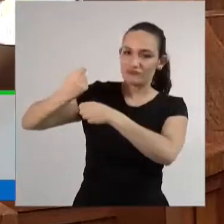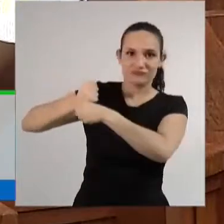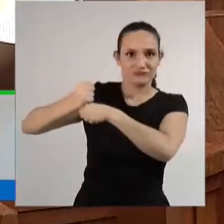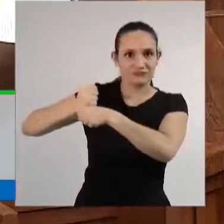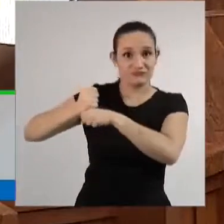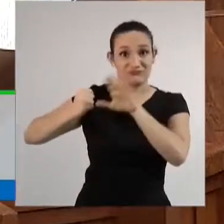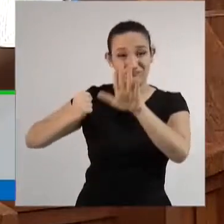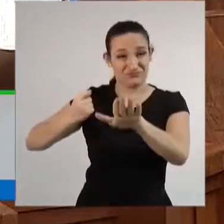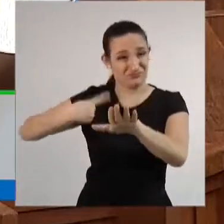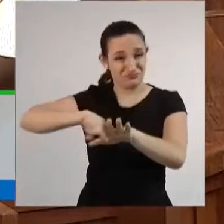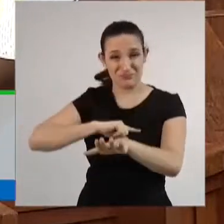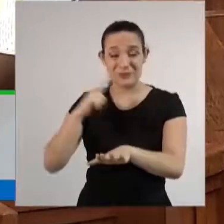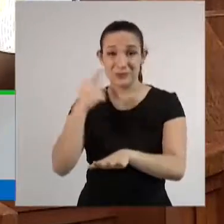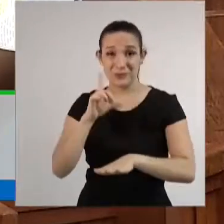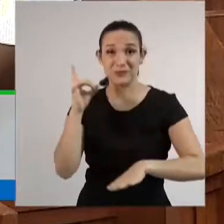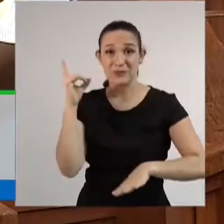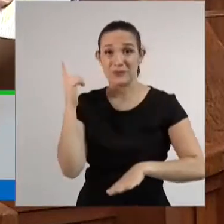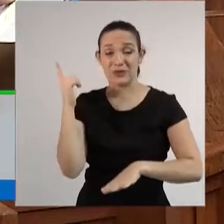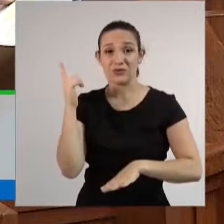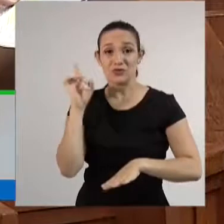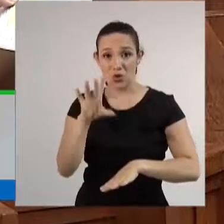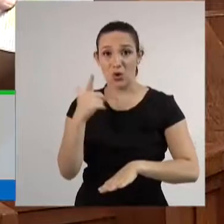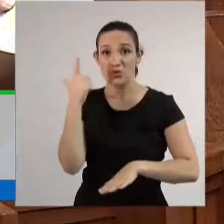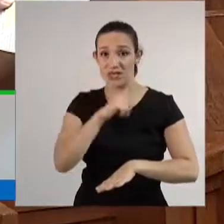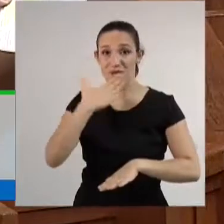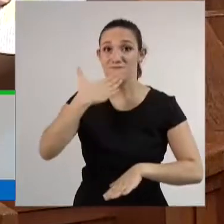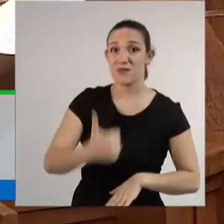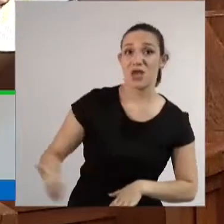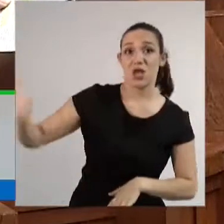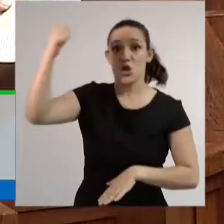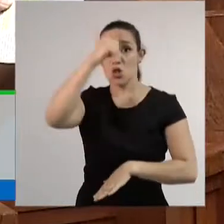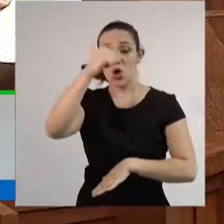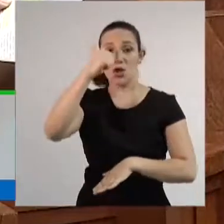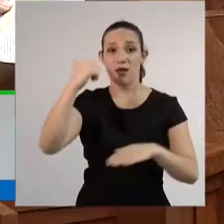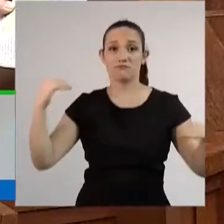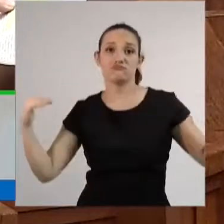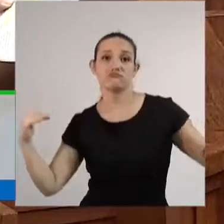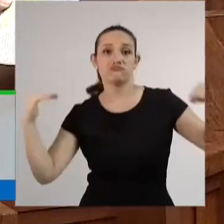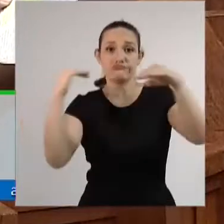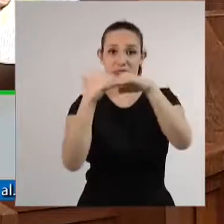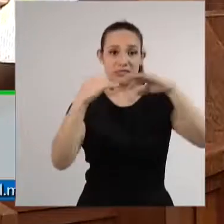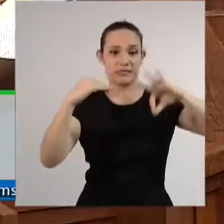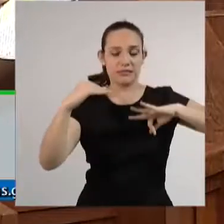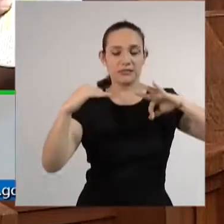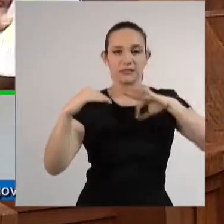a equiparação de renda média com a de indivíduos brancos só em